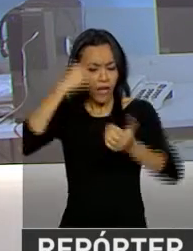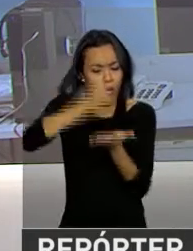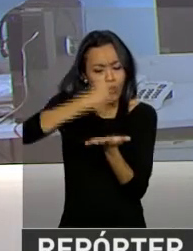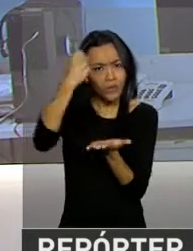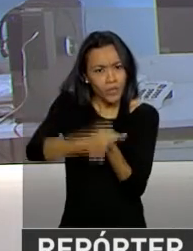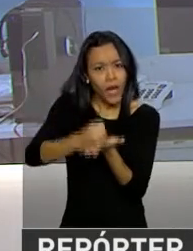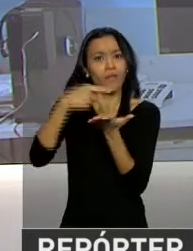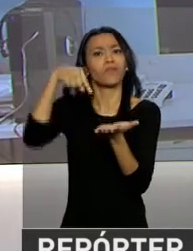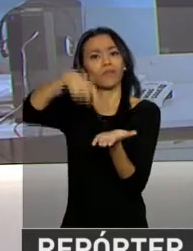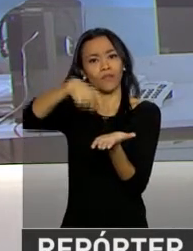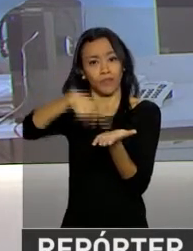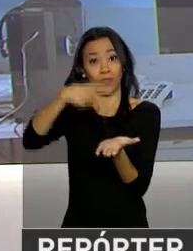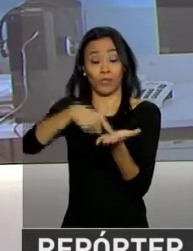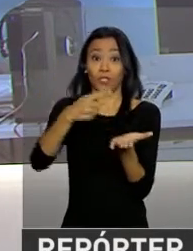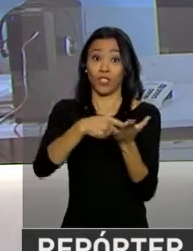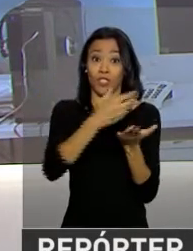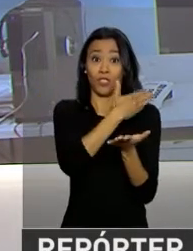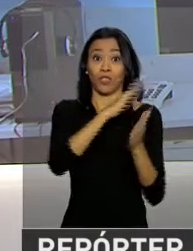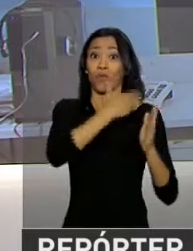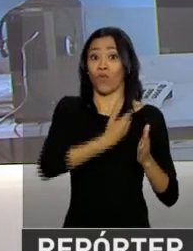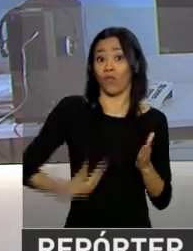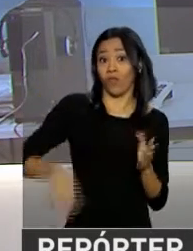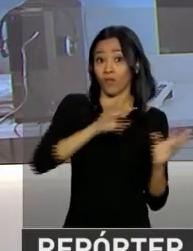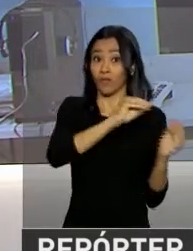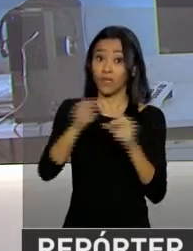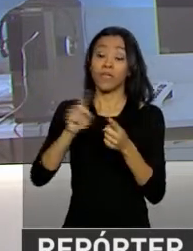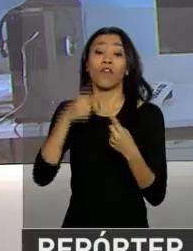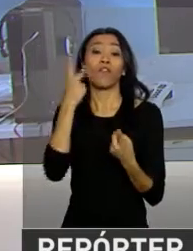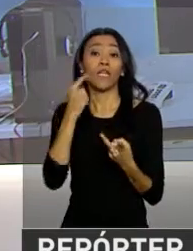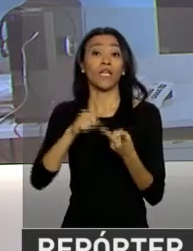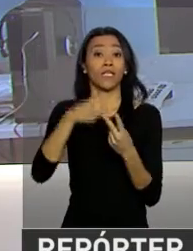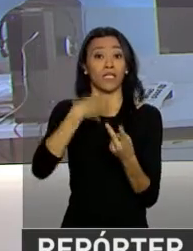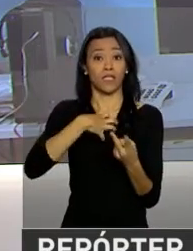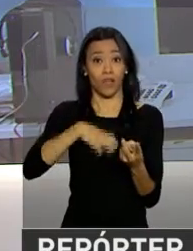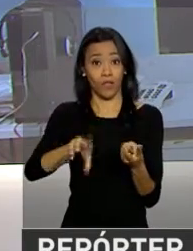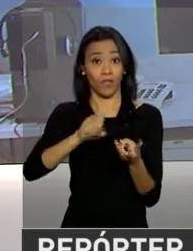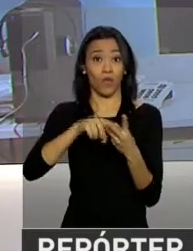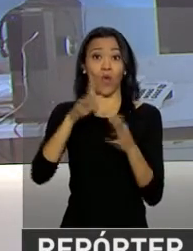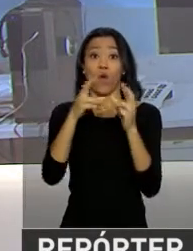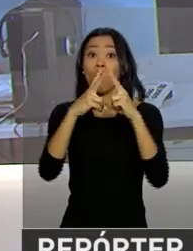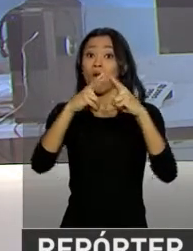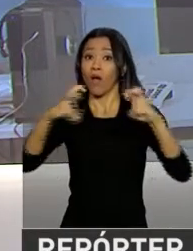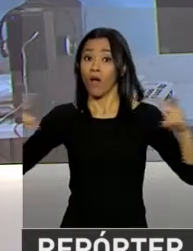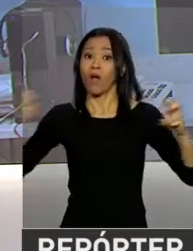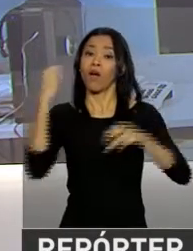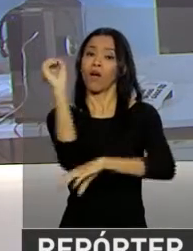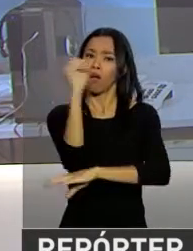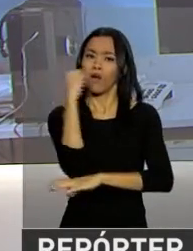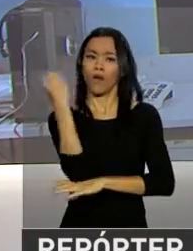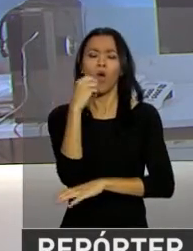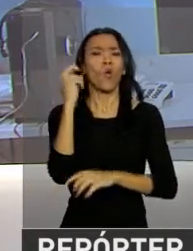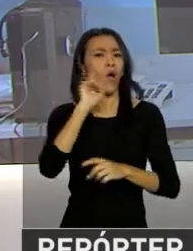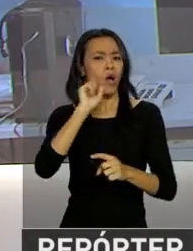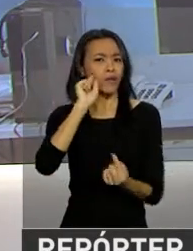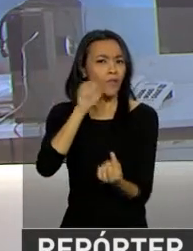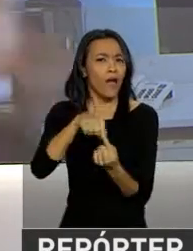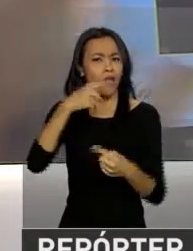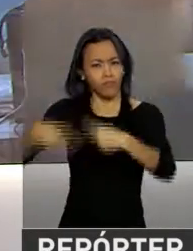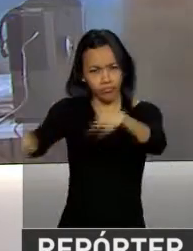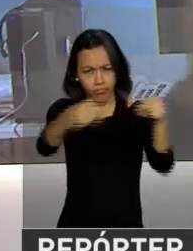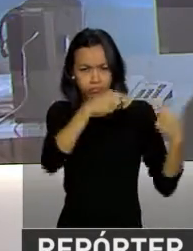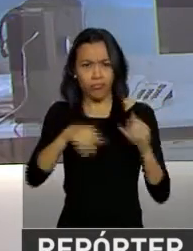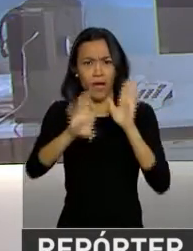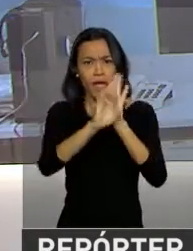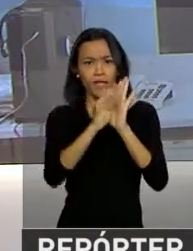à concessão dos aeroportos de fortaleza salvador florianópolis e porto alegre a idéia é debater sobre o edital e outros documentos